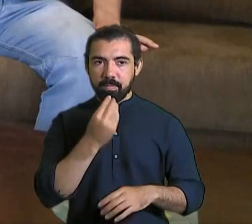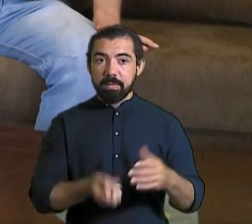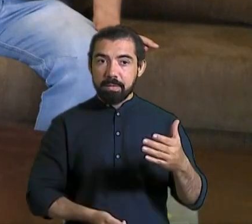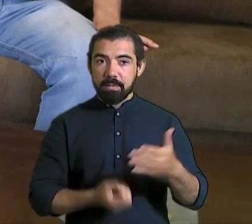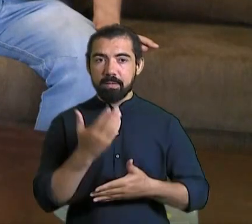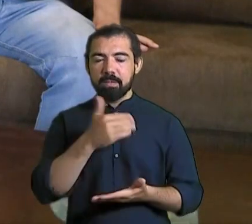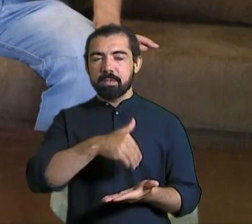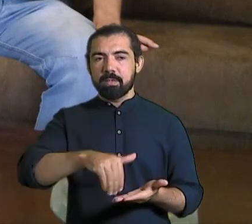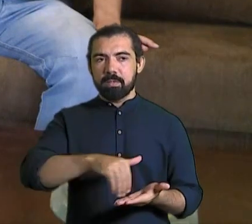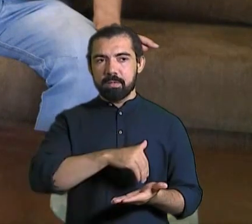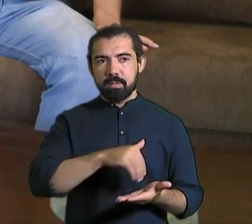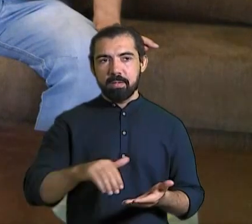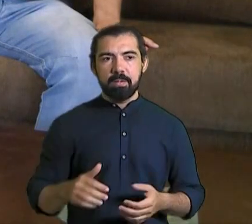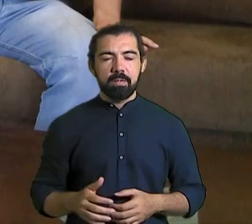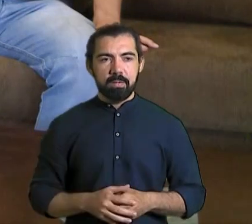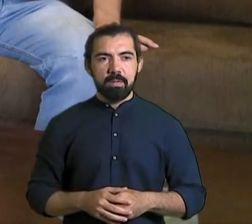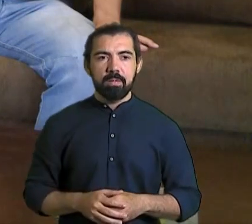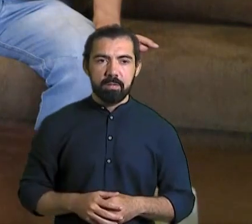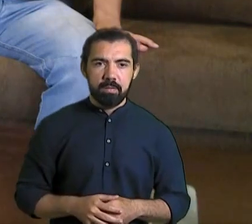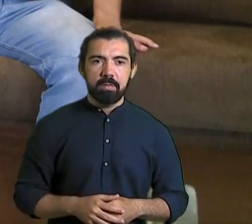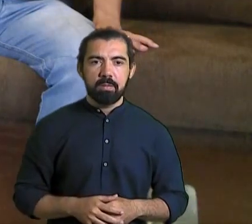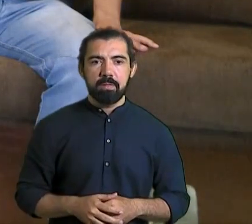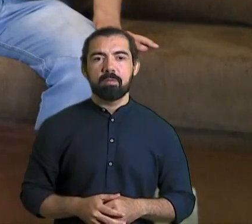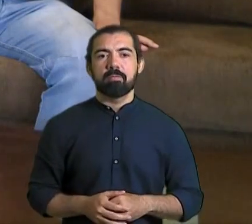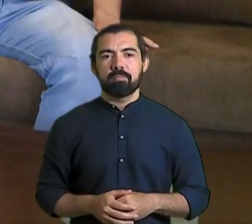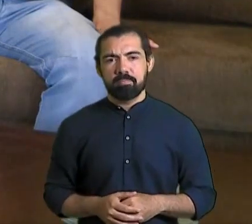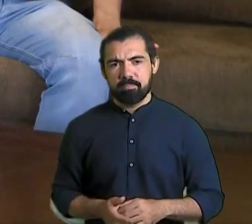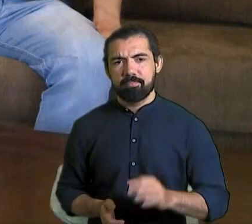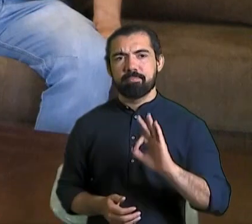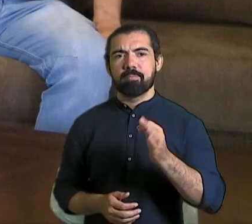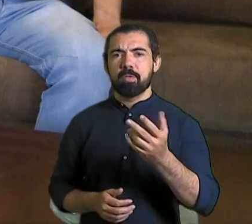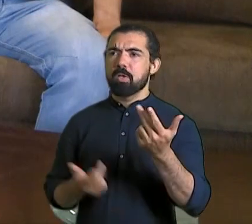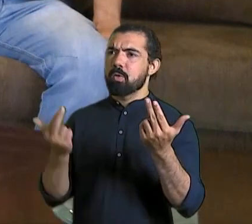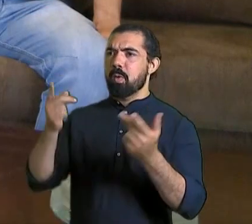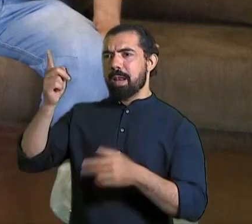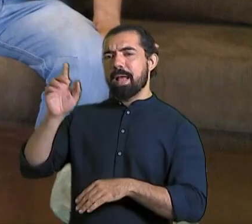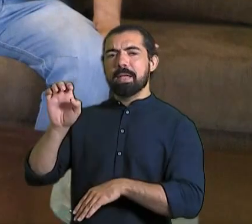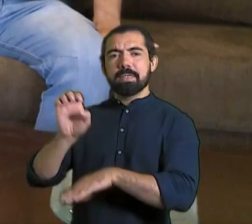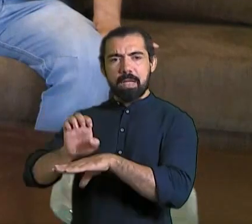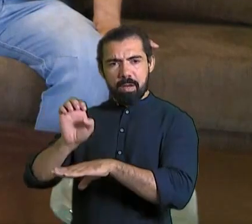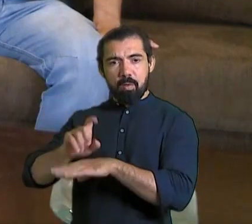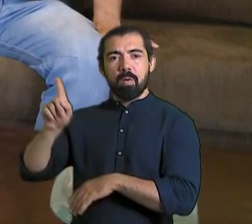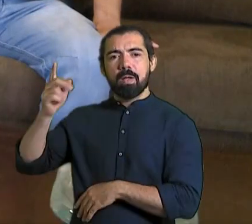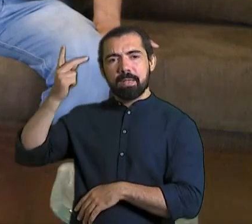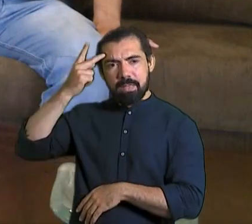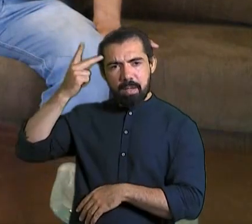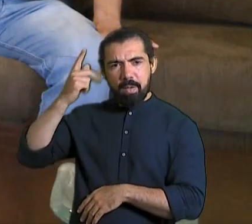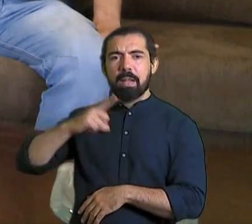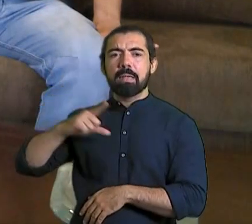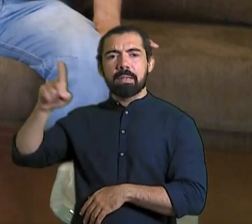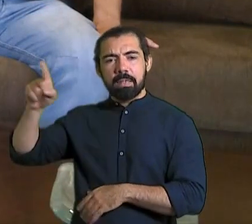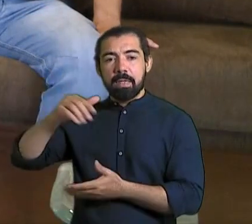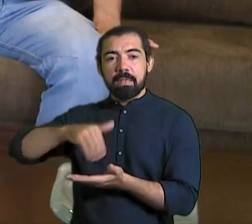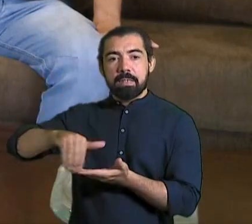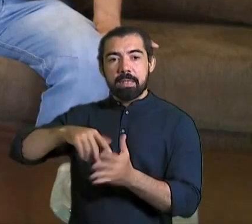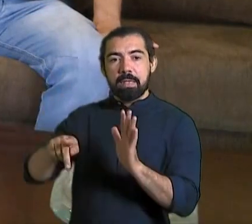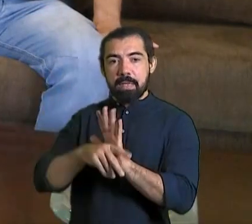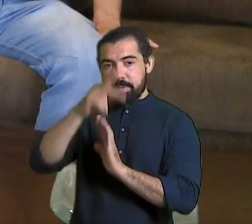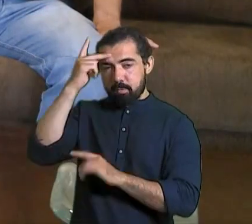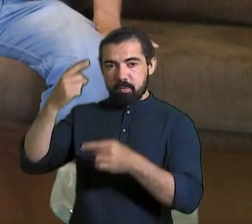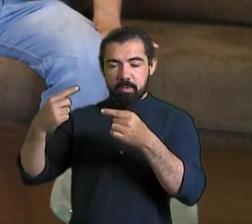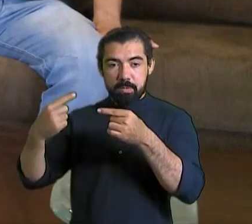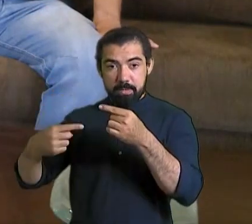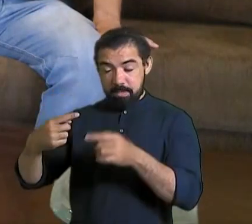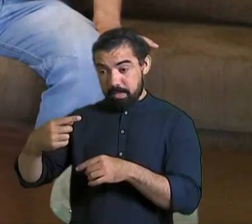de uma secretaria. Por que uma secretaria? Como tem em São Paulo, né, tem a Secretaria da Pessoa com Deficiência. Isso era algo necessário, não